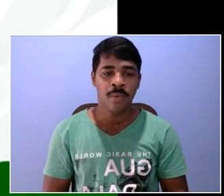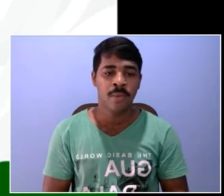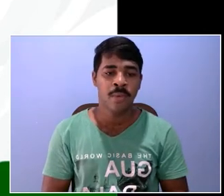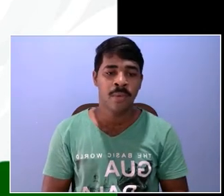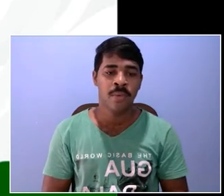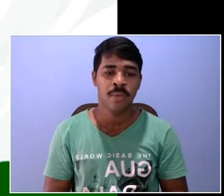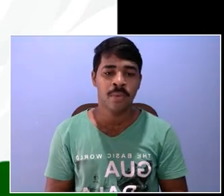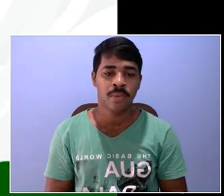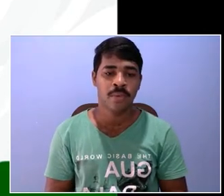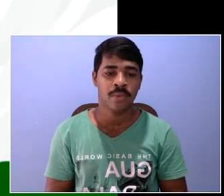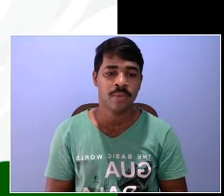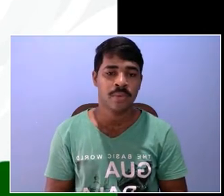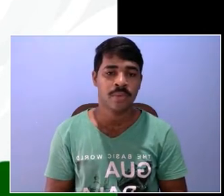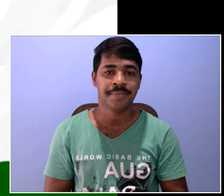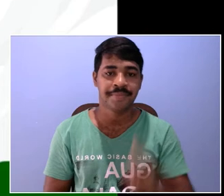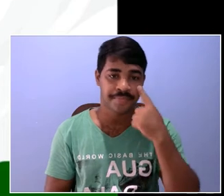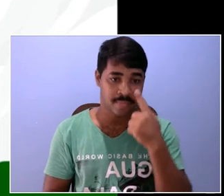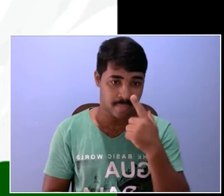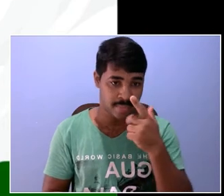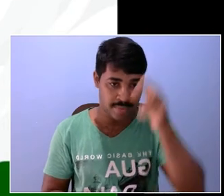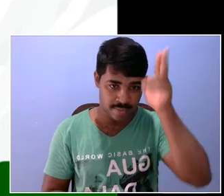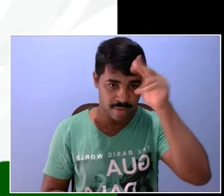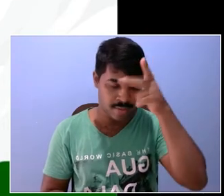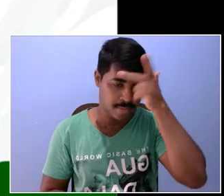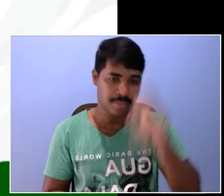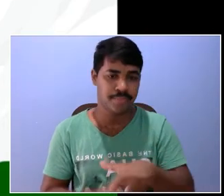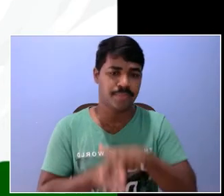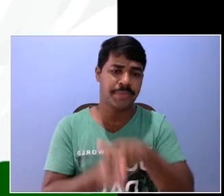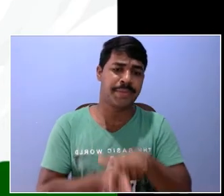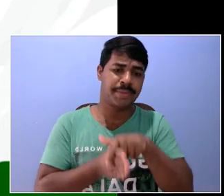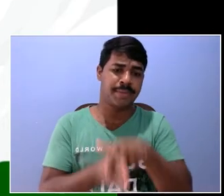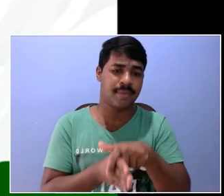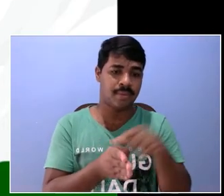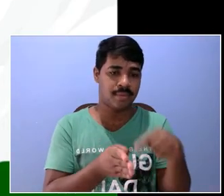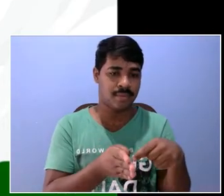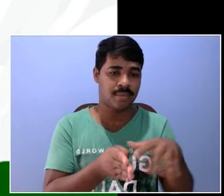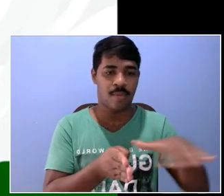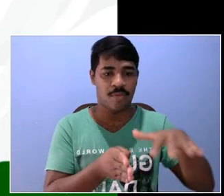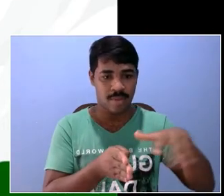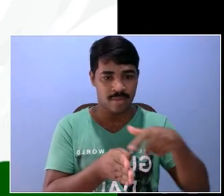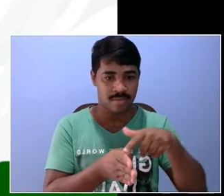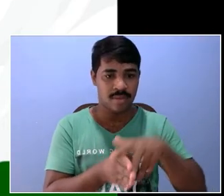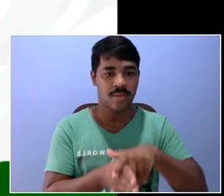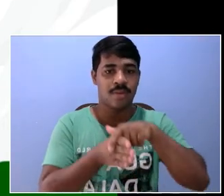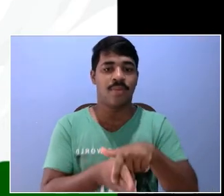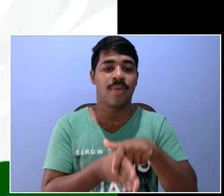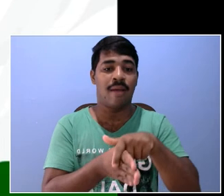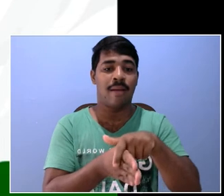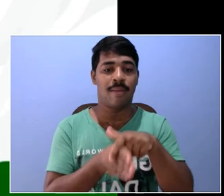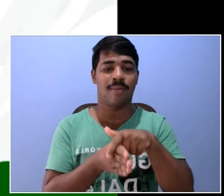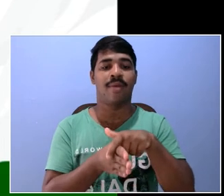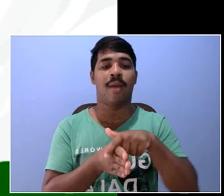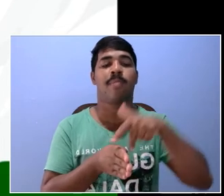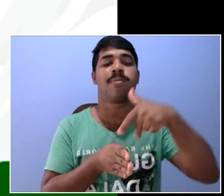temos um cavalo, ele estava em movimento, a pessoa em cima do cavalo, o cavalo para de uma vez, freia bruscamente,